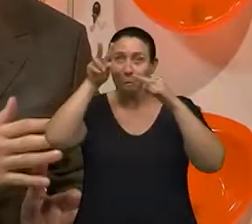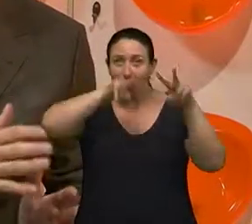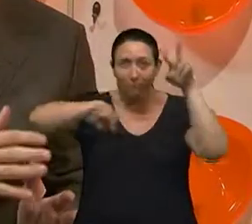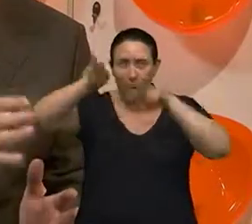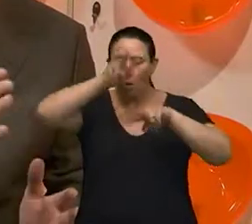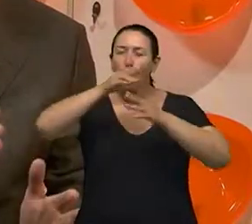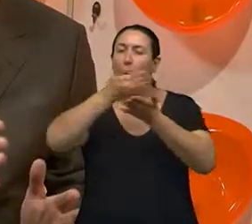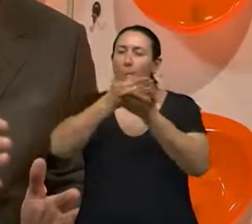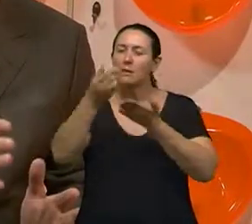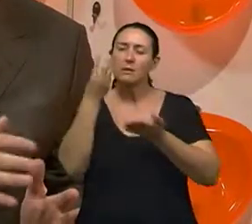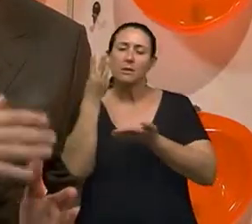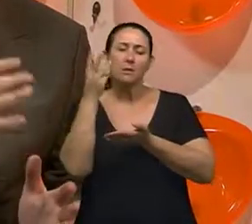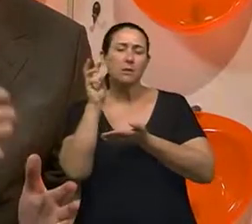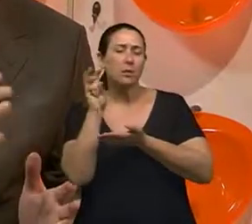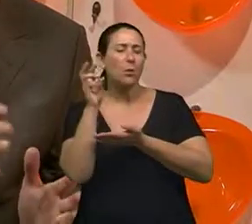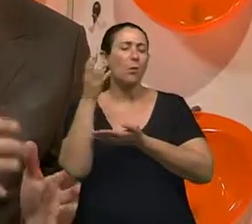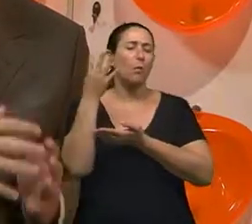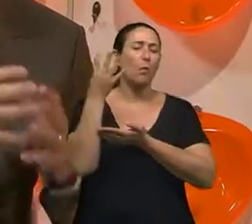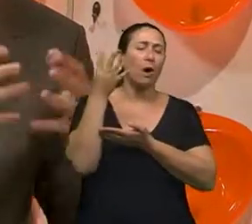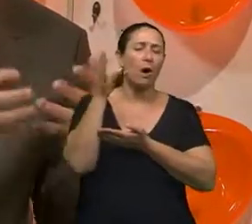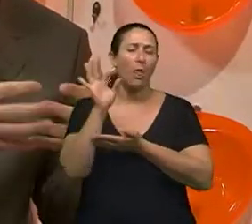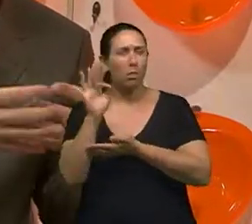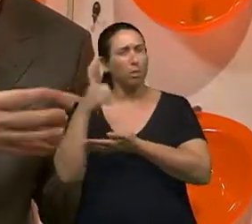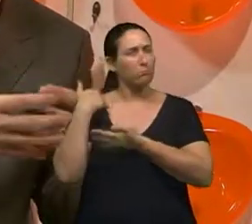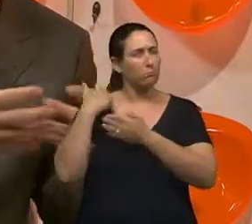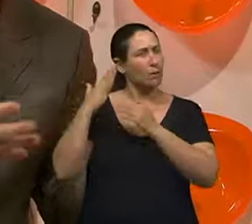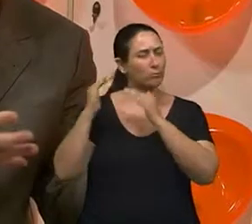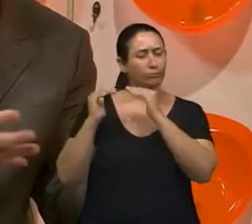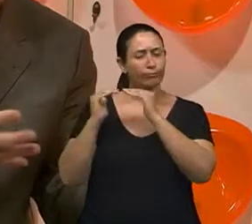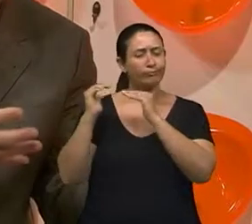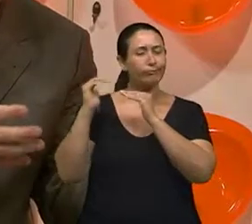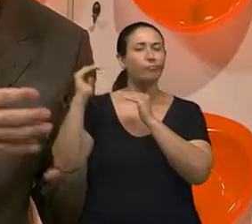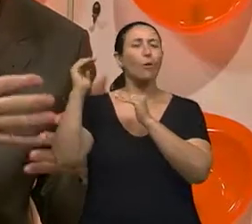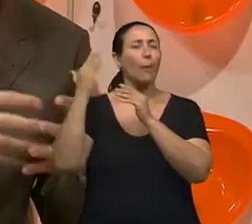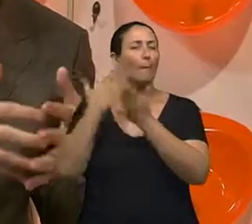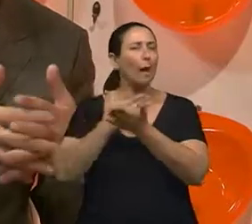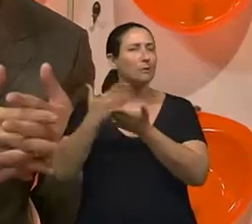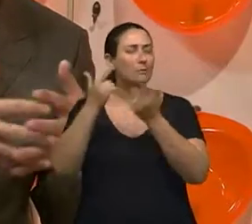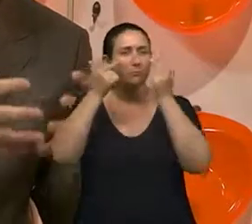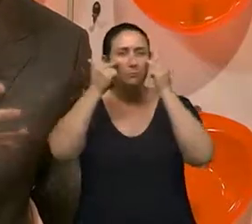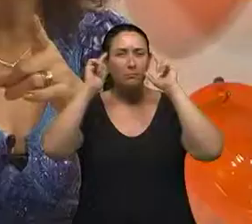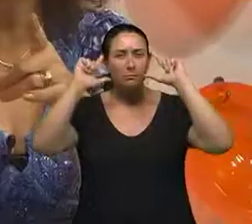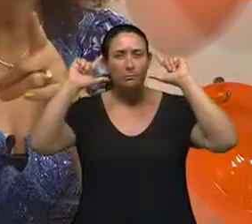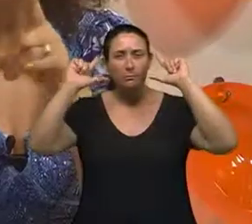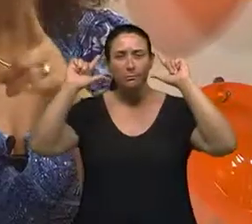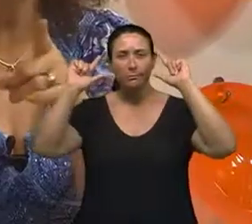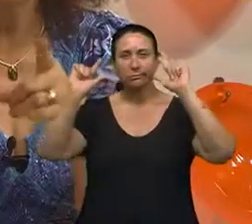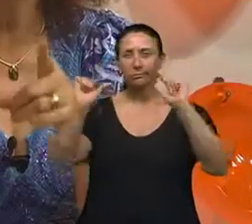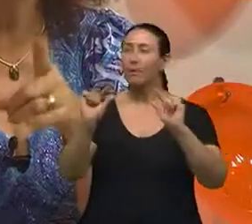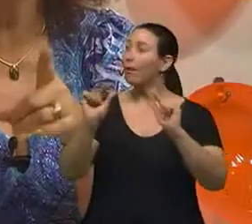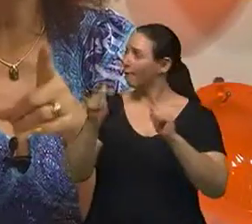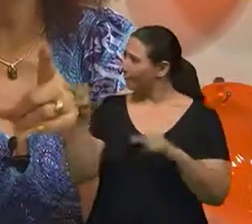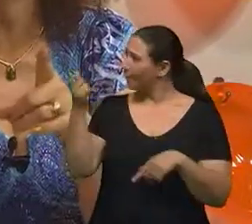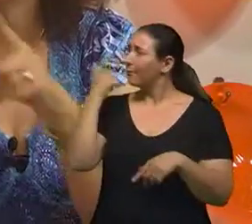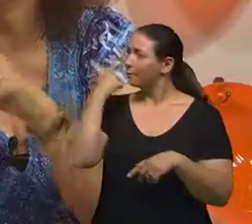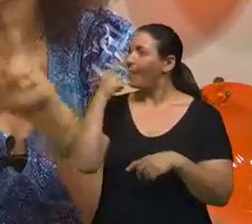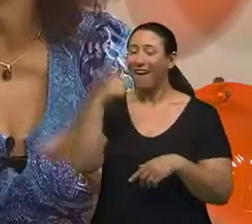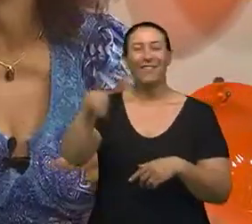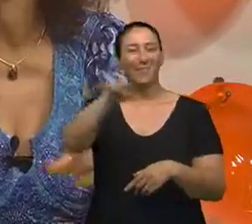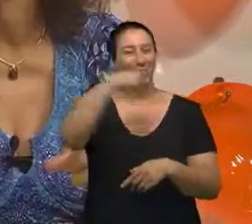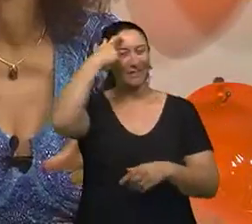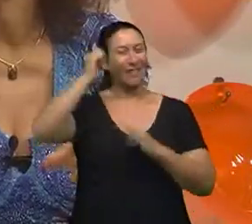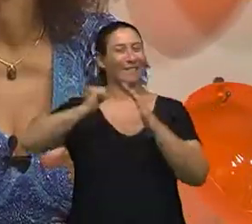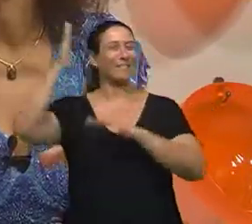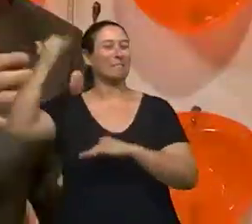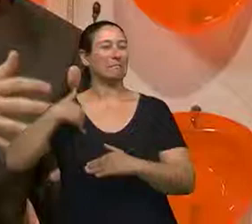partir dos 35, 40 anos, o início das alterações de dificuldade visual. Olha começa aqui, ó, diferente de pensando que é nós depois dos 60, não.